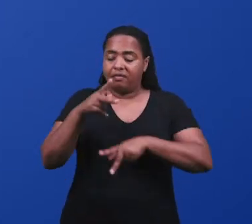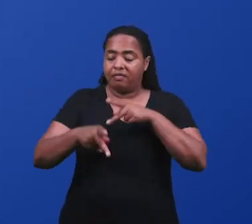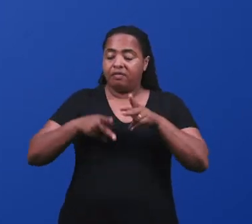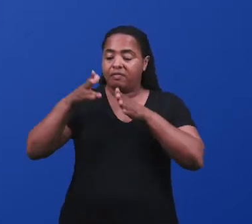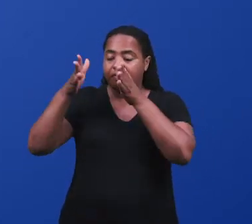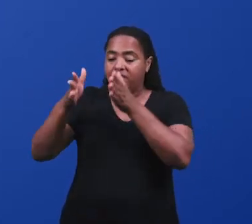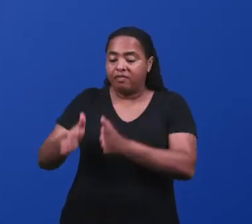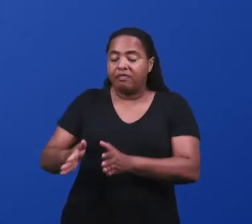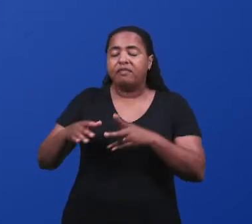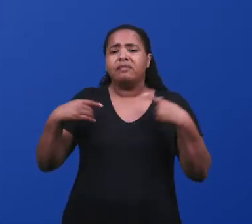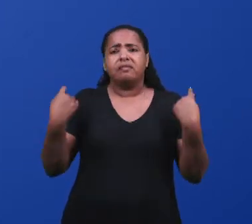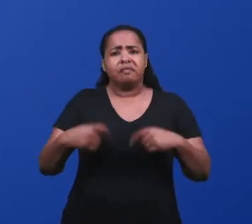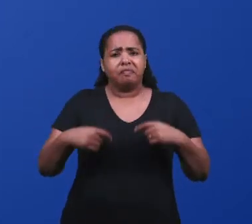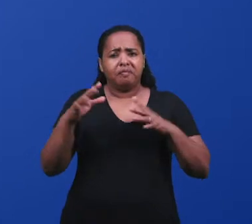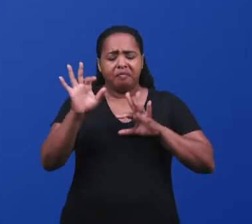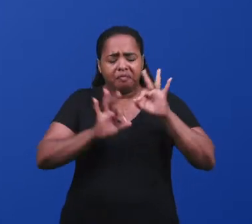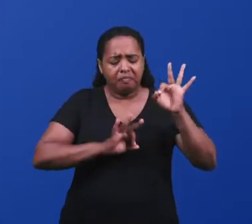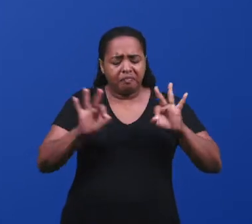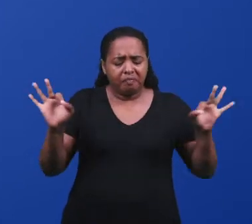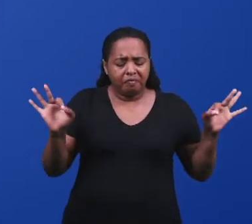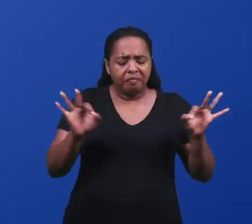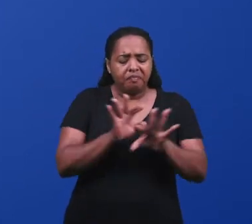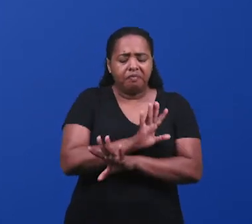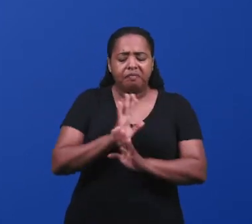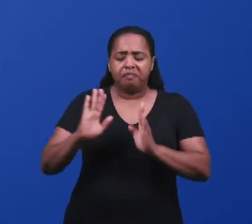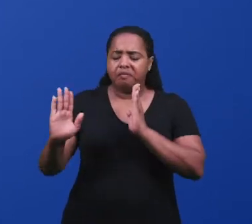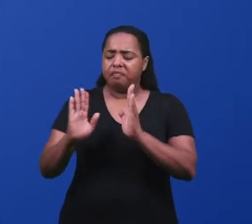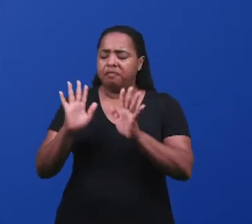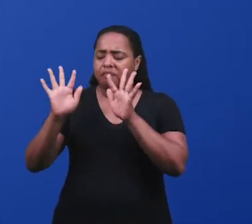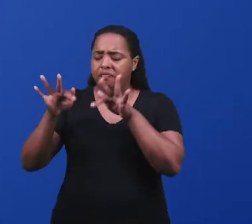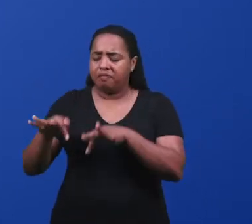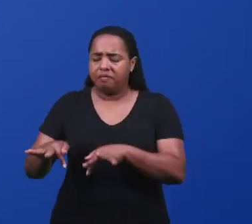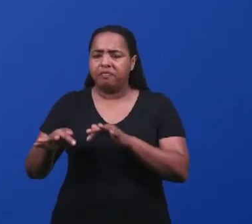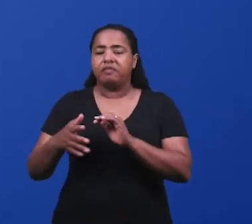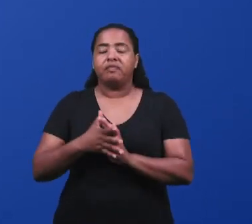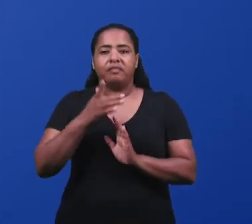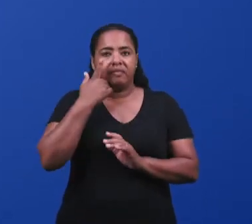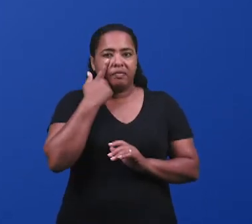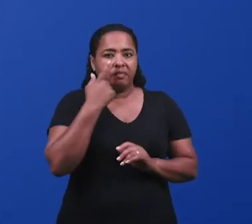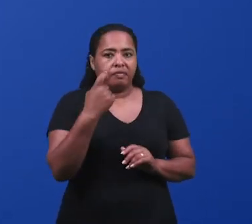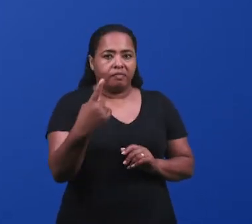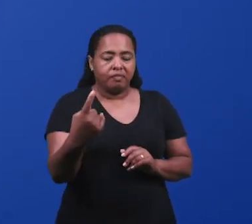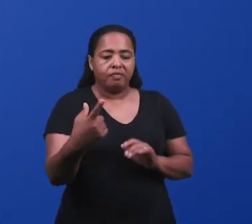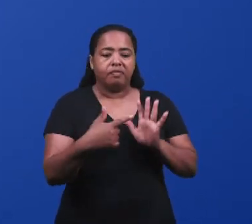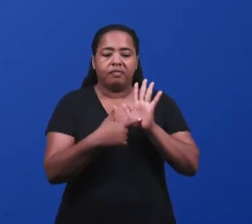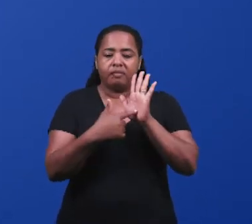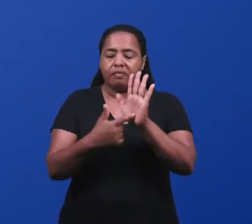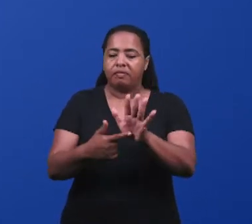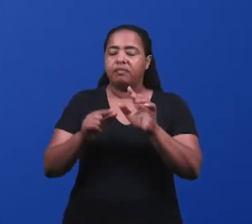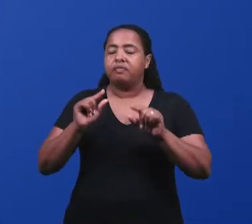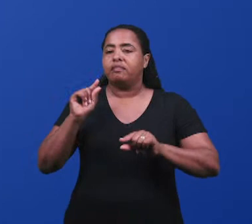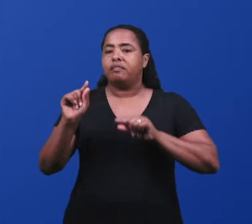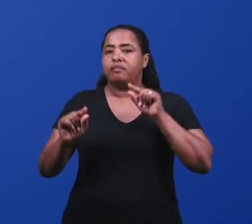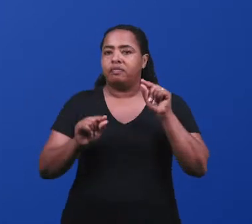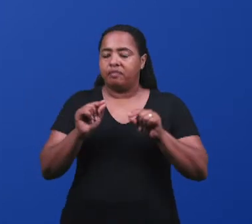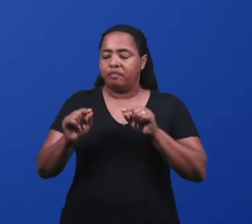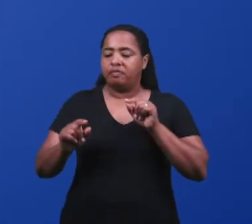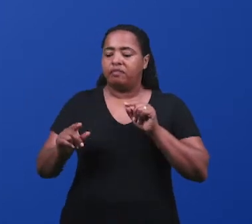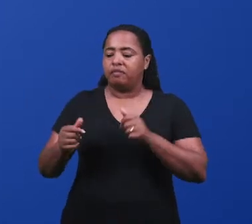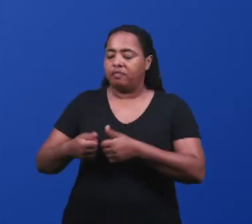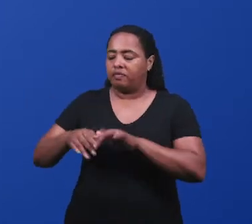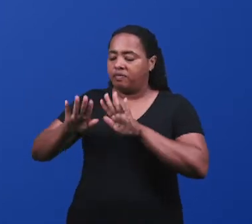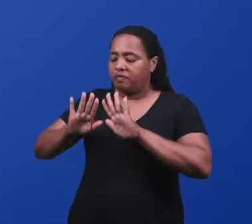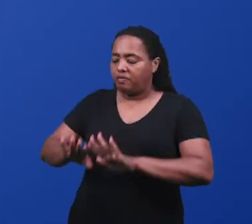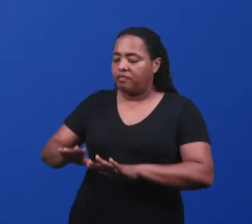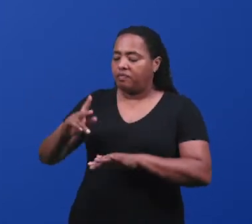A igreja fiel, ela tem que estar preparada nesta última hora. E é interessante mencionar ali, que